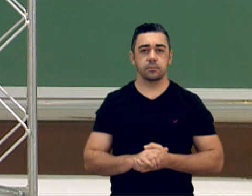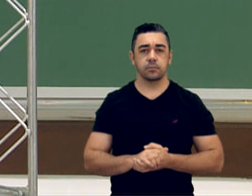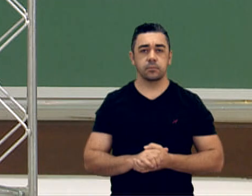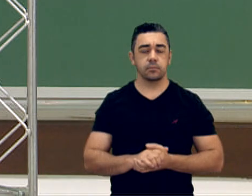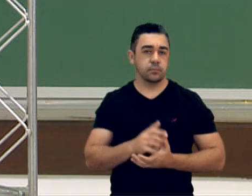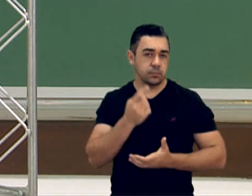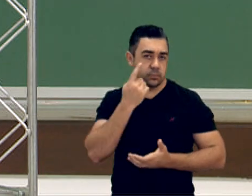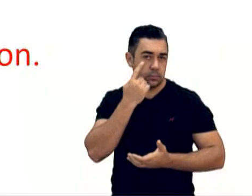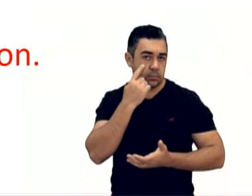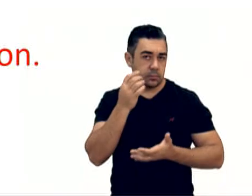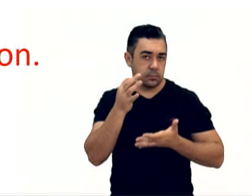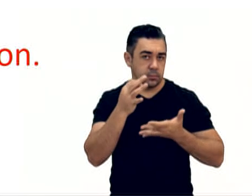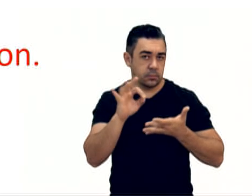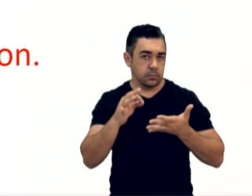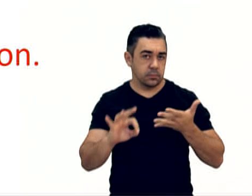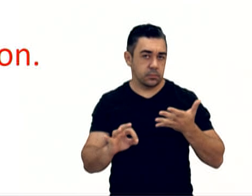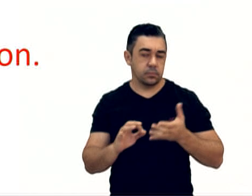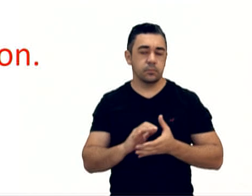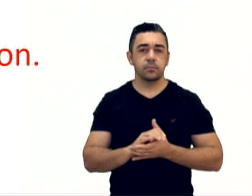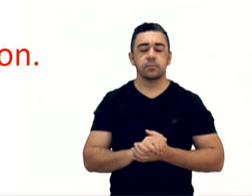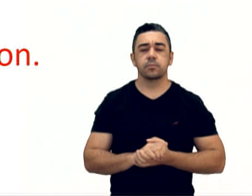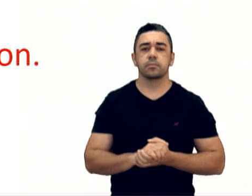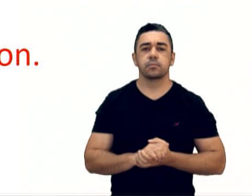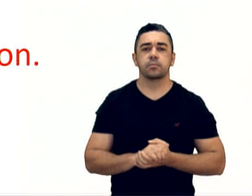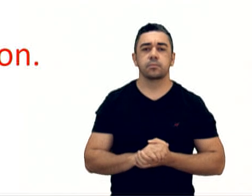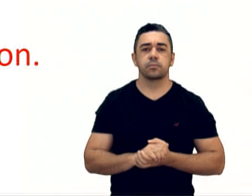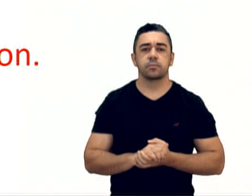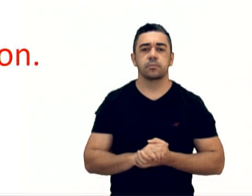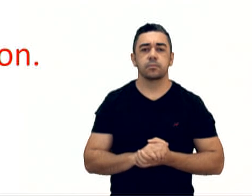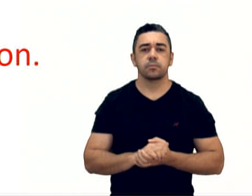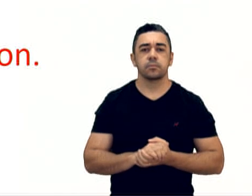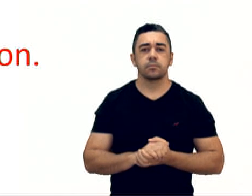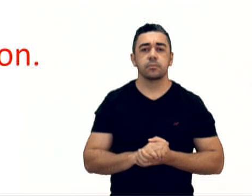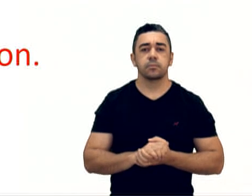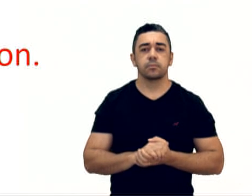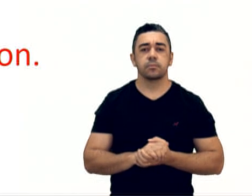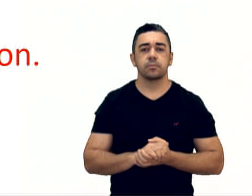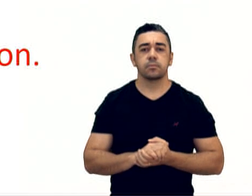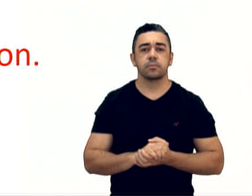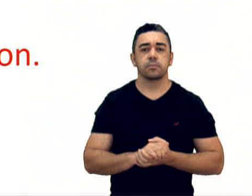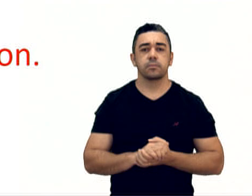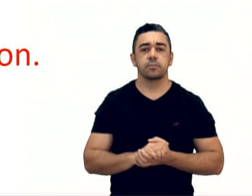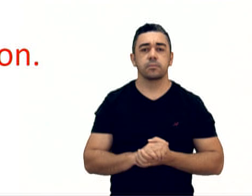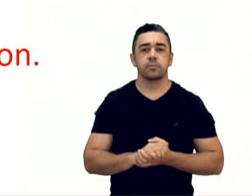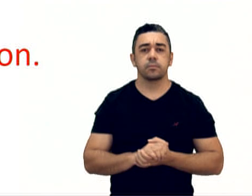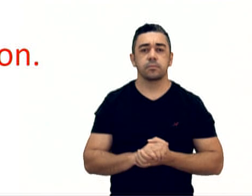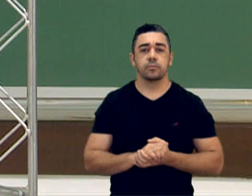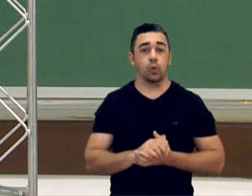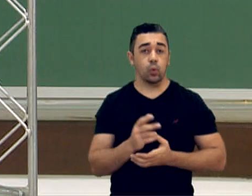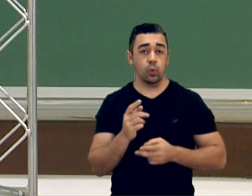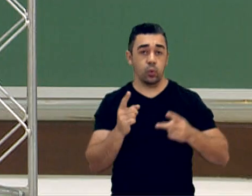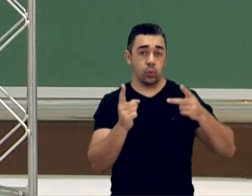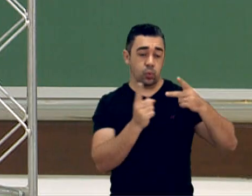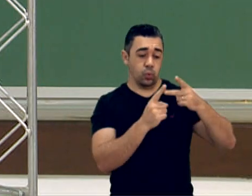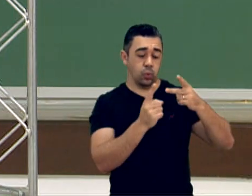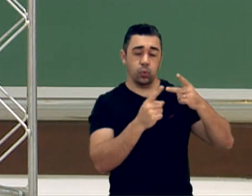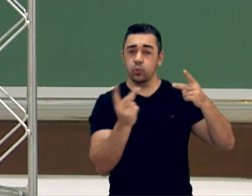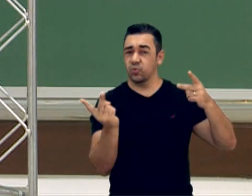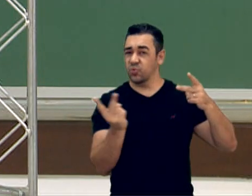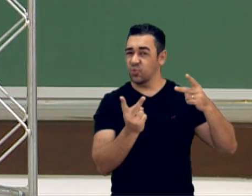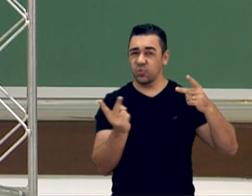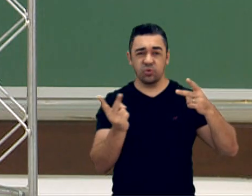let's check. The correct answer is both are not credible source of information. Ambos não são